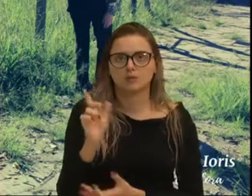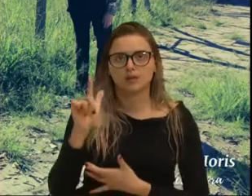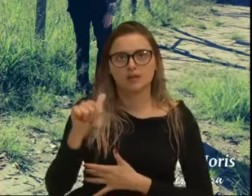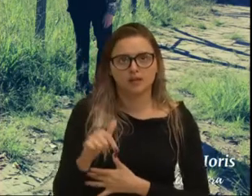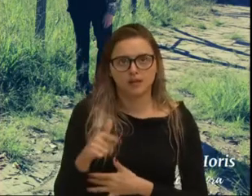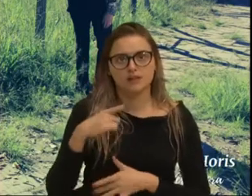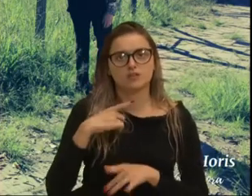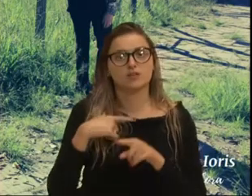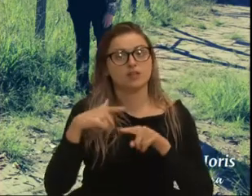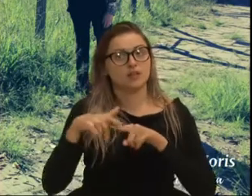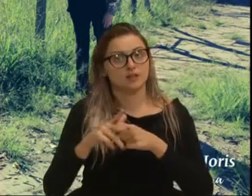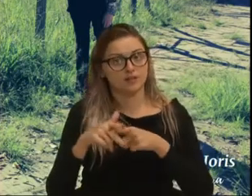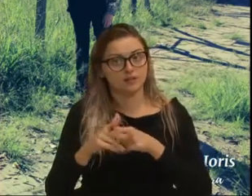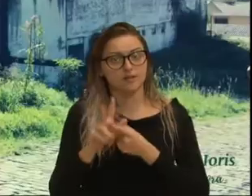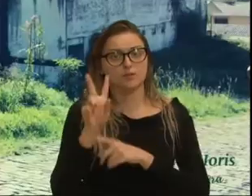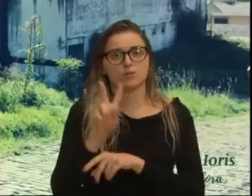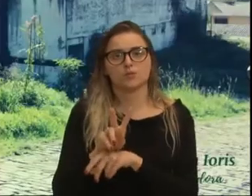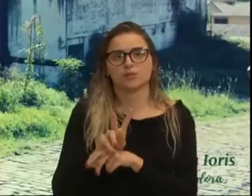dar manutenção.